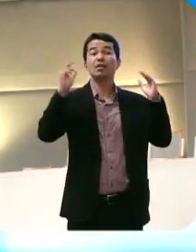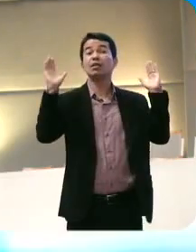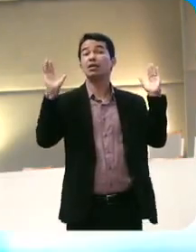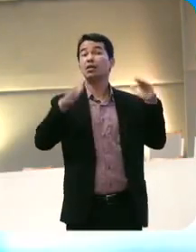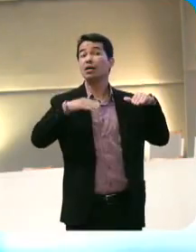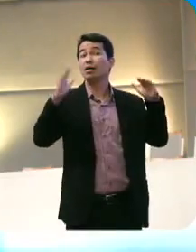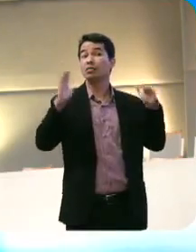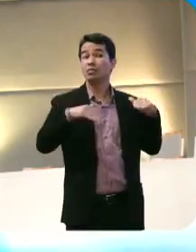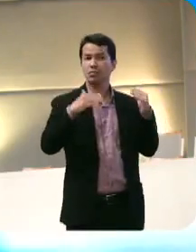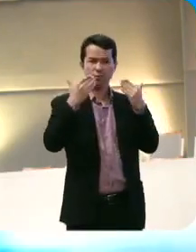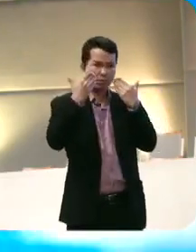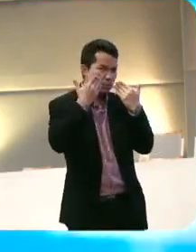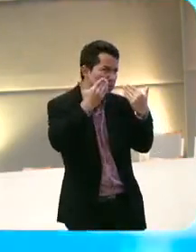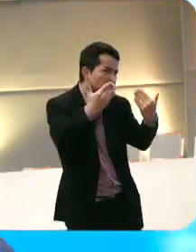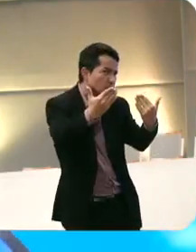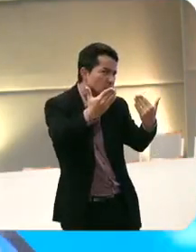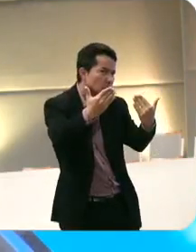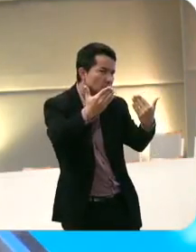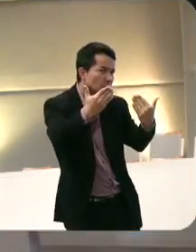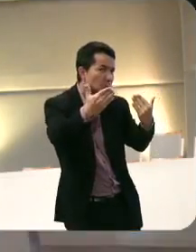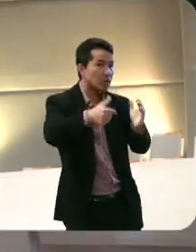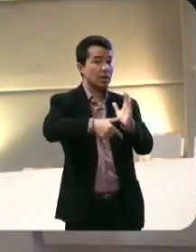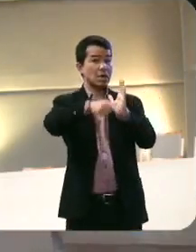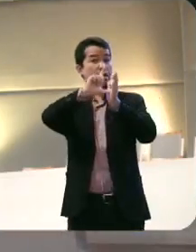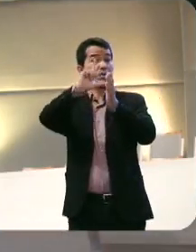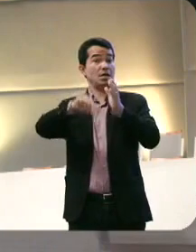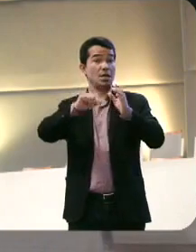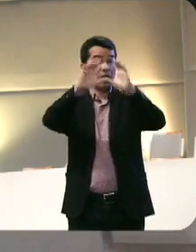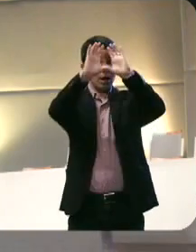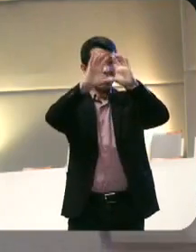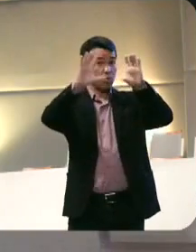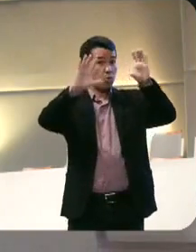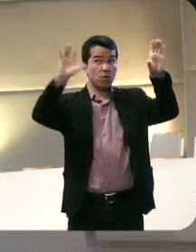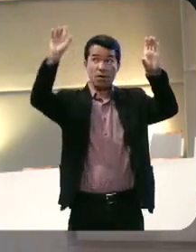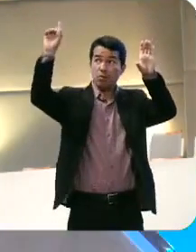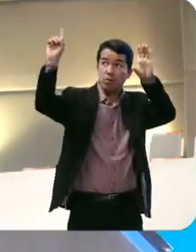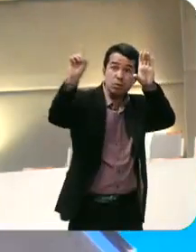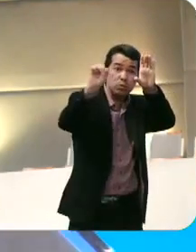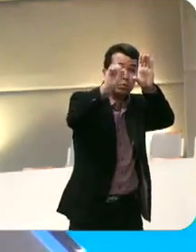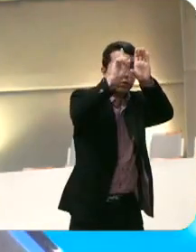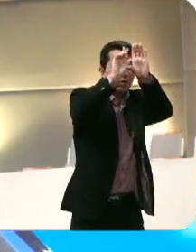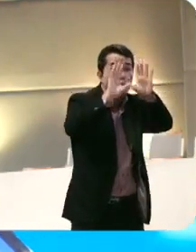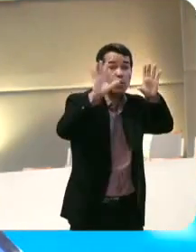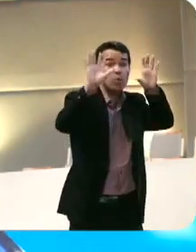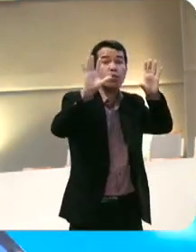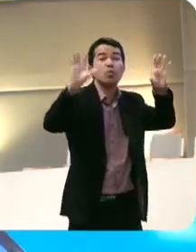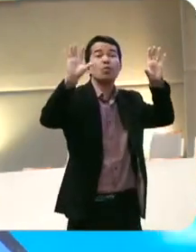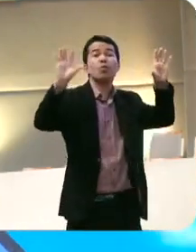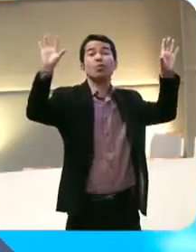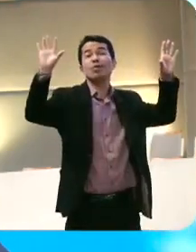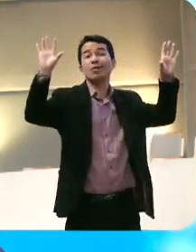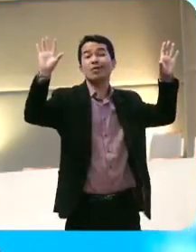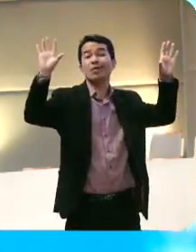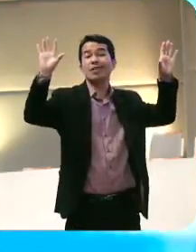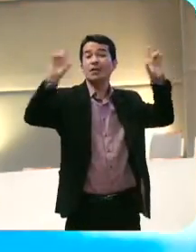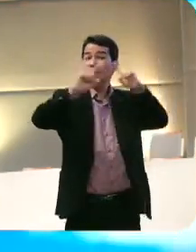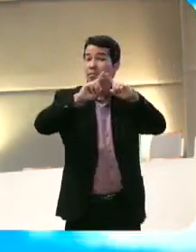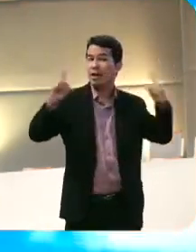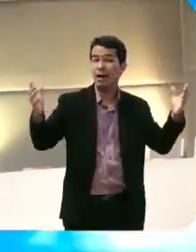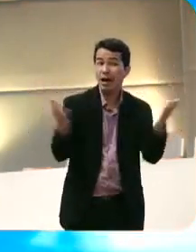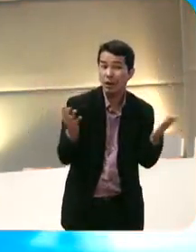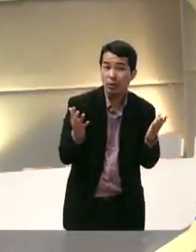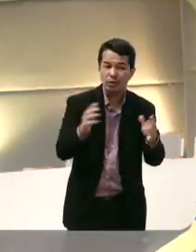ti. Antes era o Senhor, a nuvem. Agora ele está falando: por causa do pecado eu vou colocar